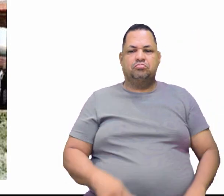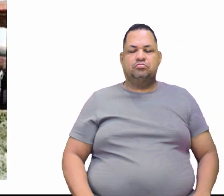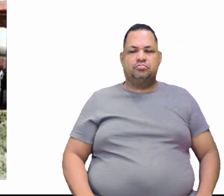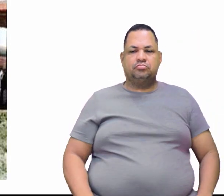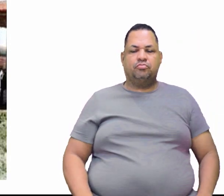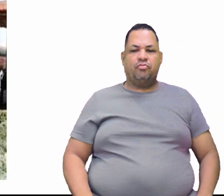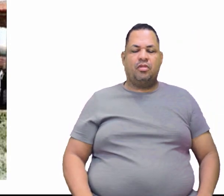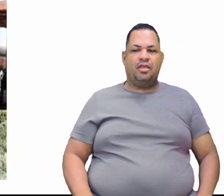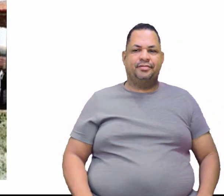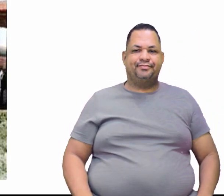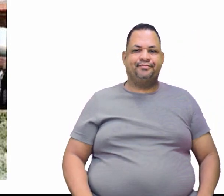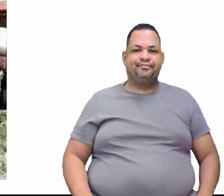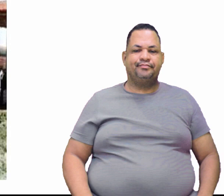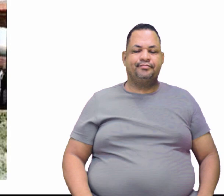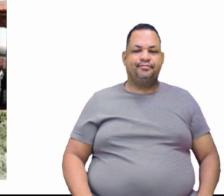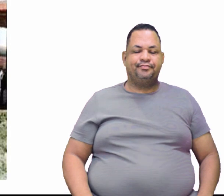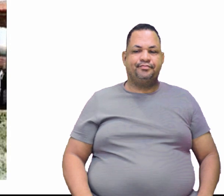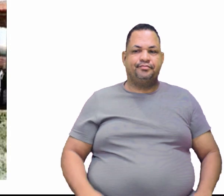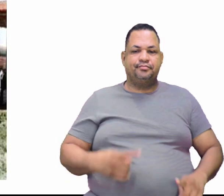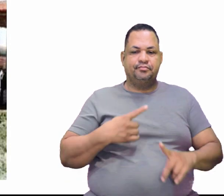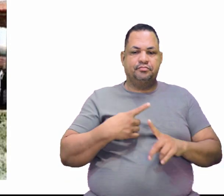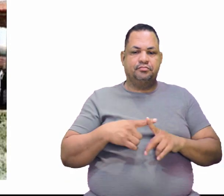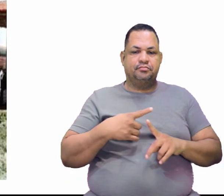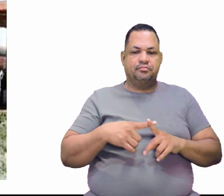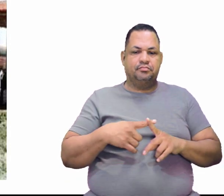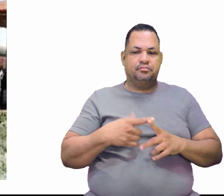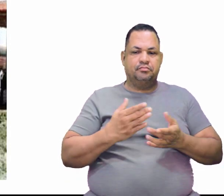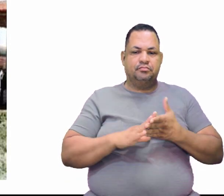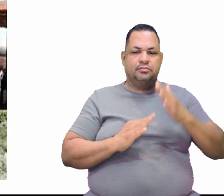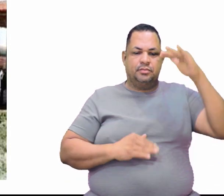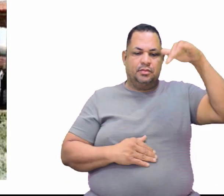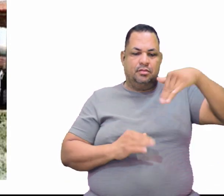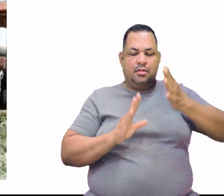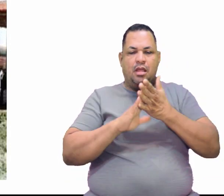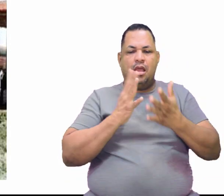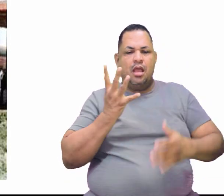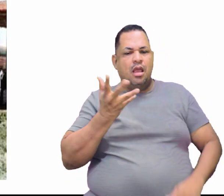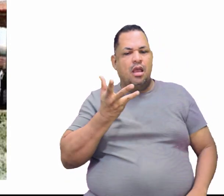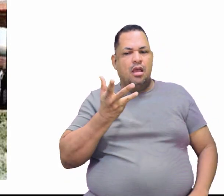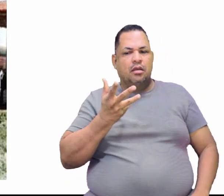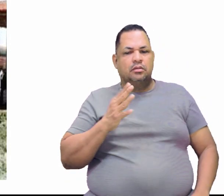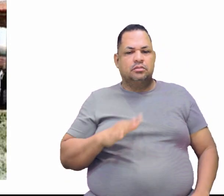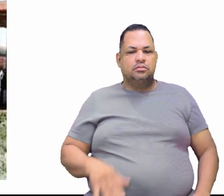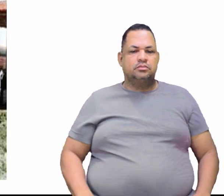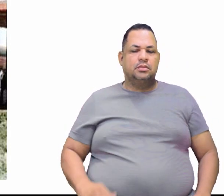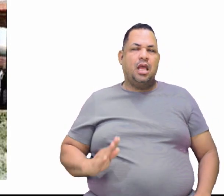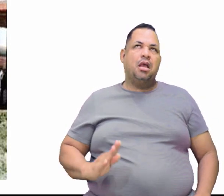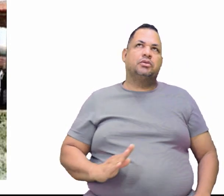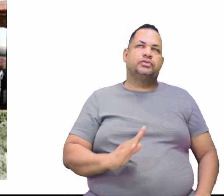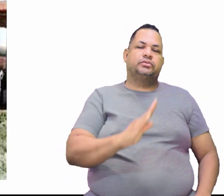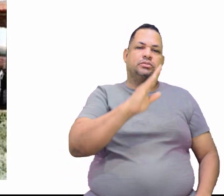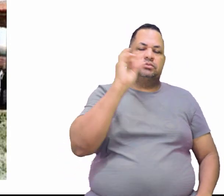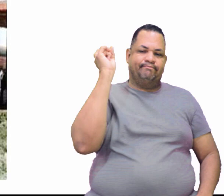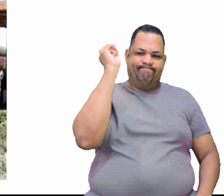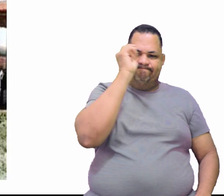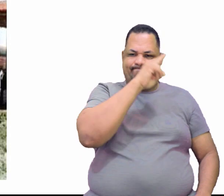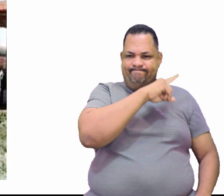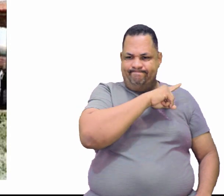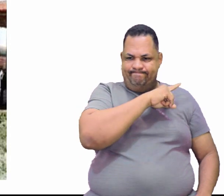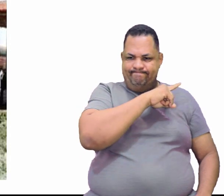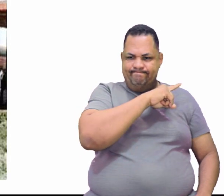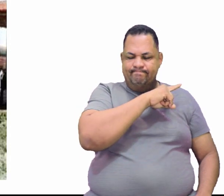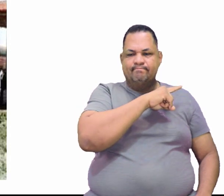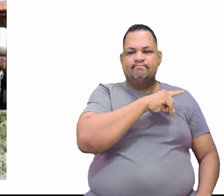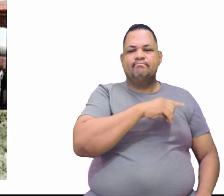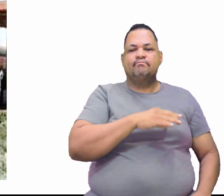né? Não era fácil, era mais rápido, porque vai levado pela correnteza. Agora, subindo com